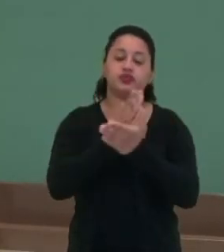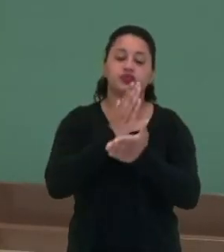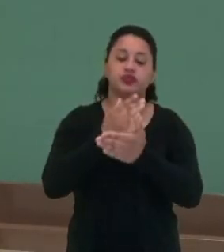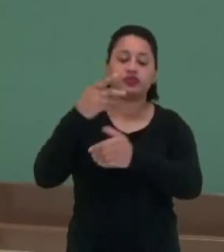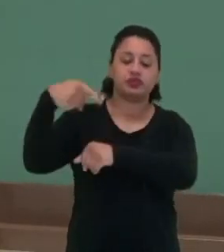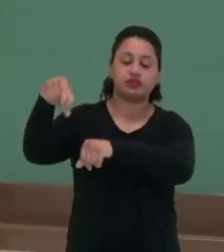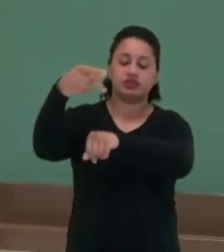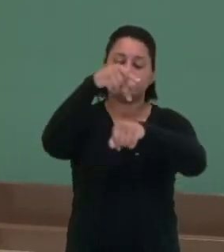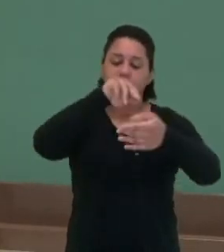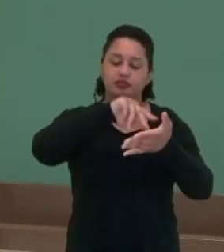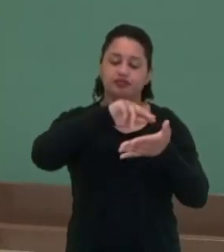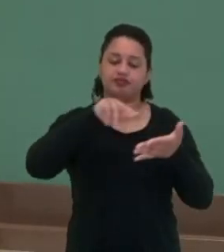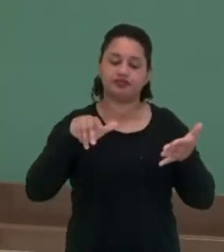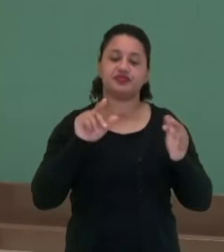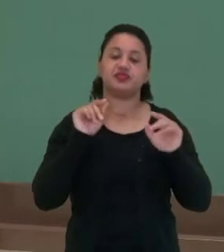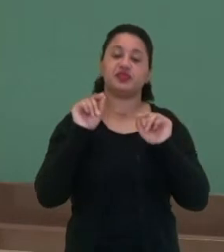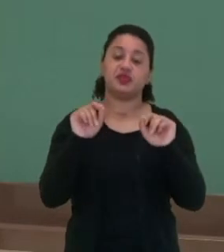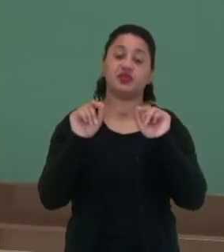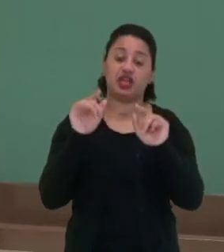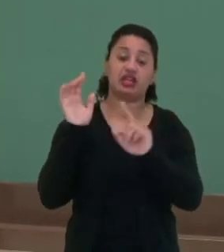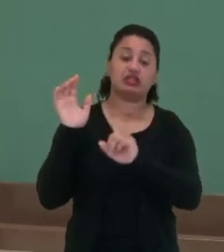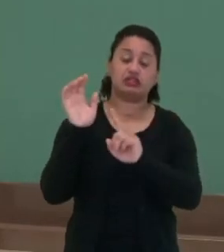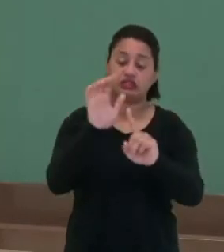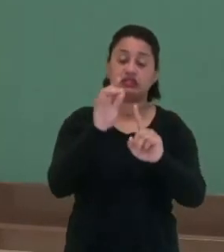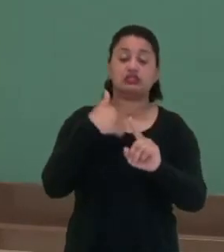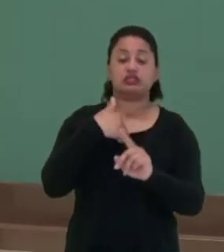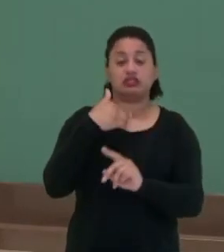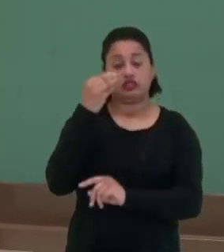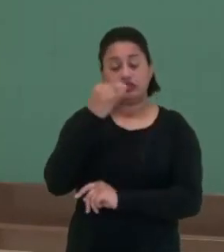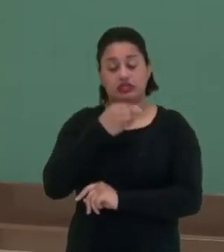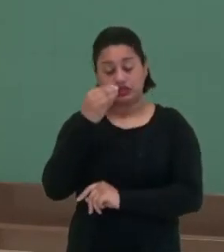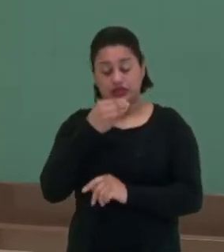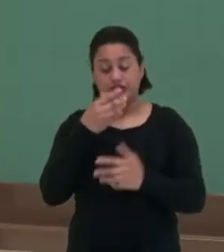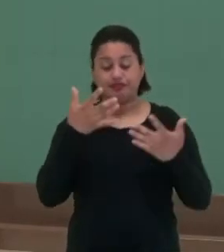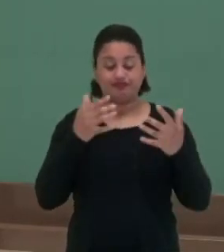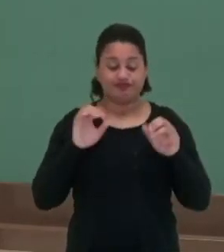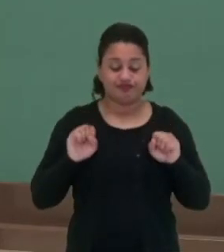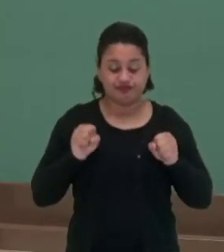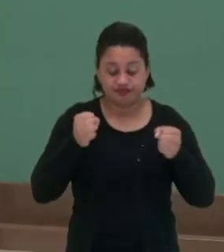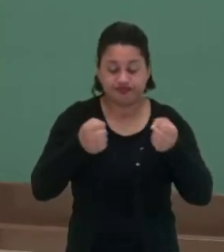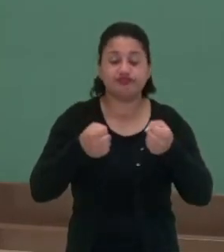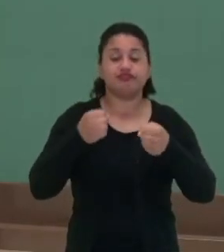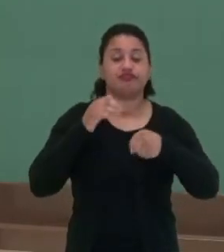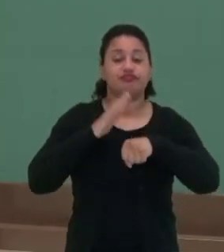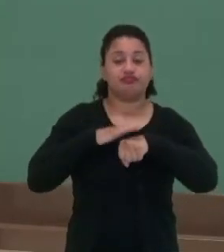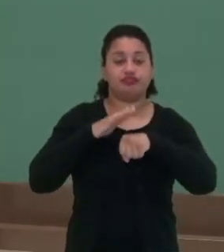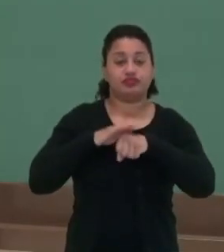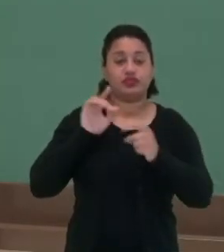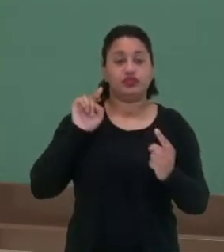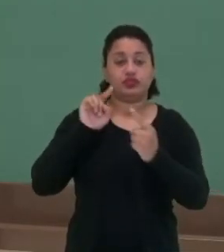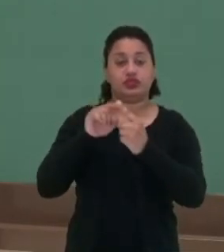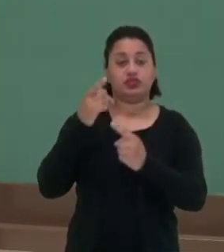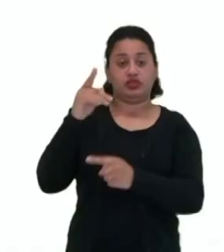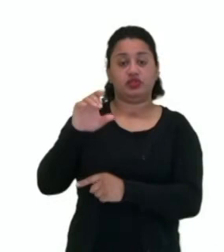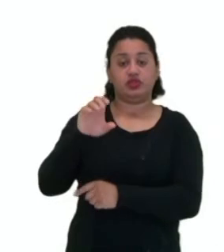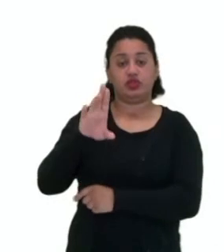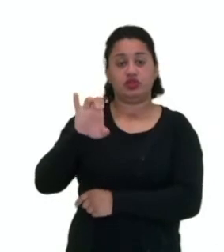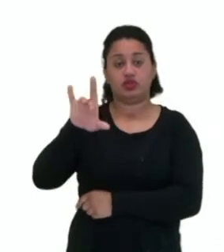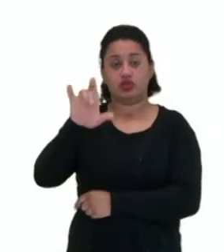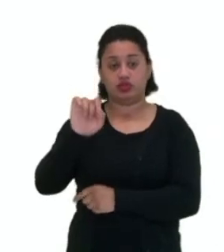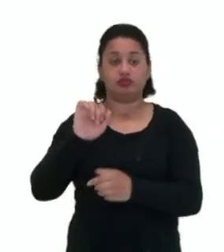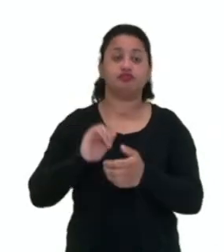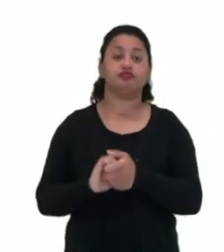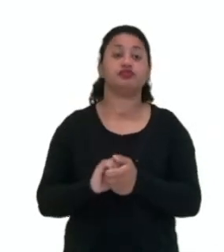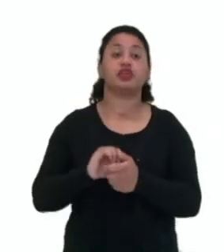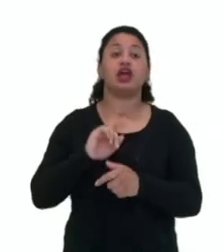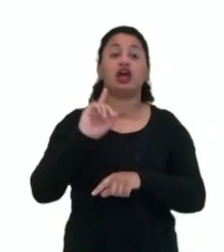países, e isso acaba enfraquecendo a luta à causa dos curdos. Terminando a Primeira Guerra do Golfo